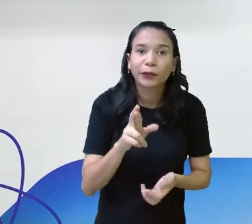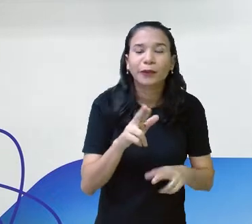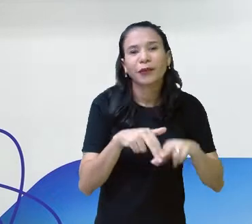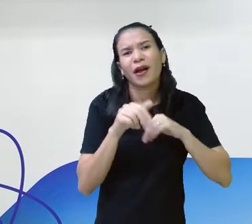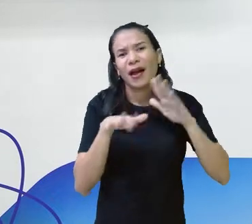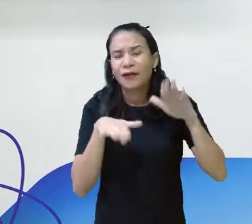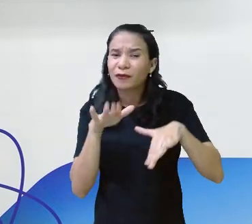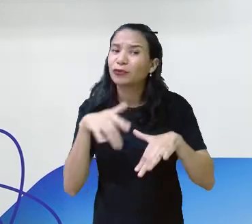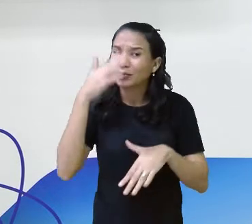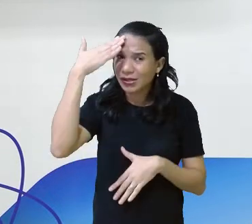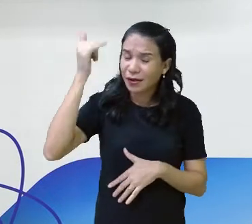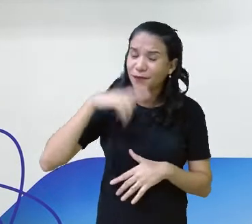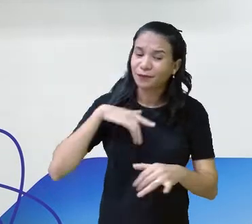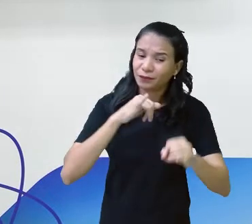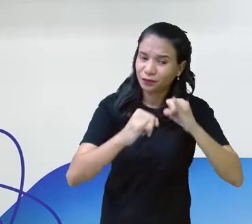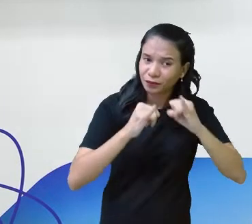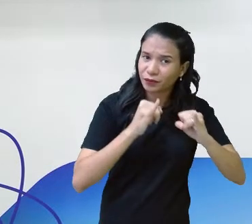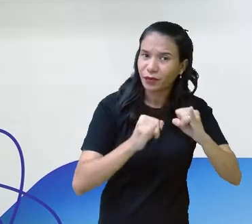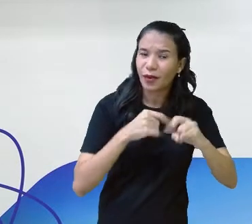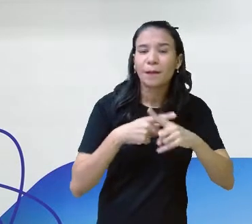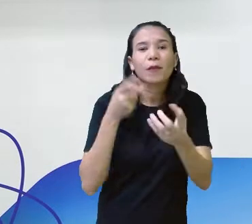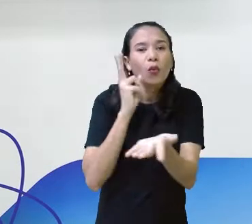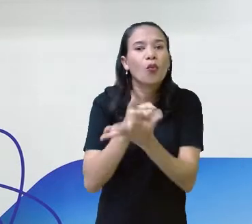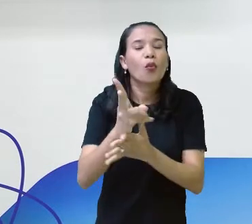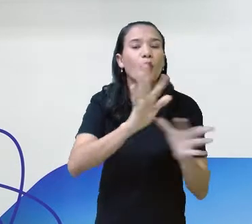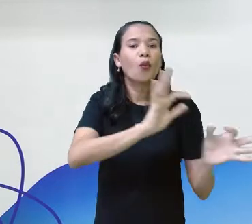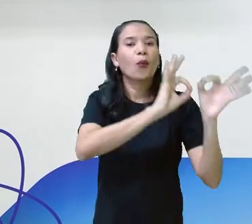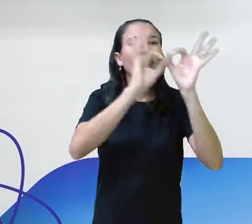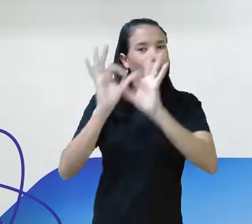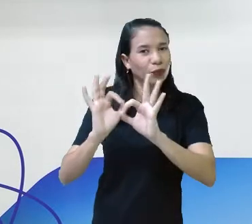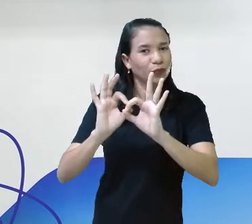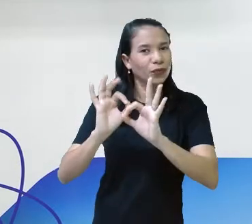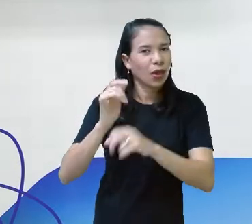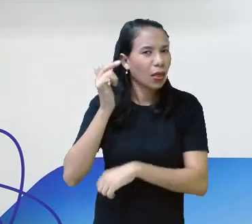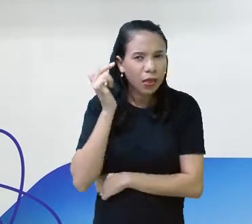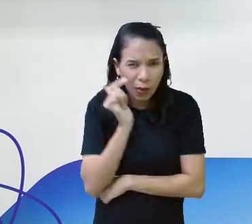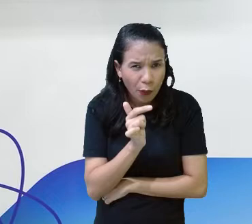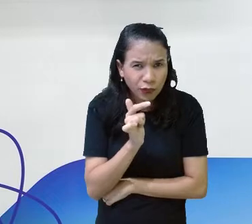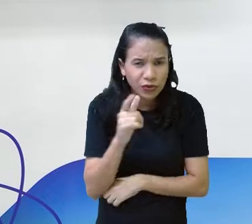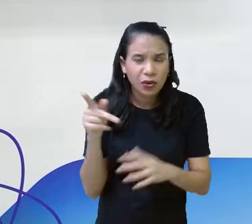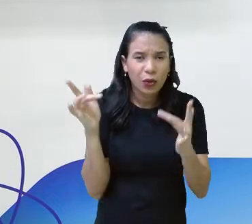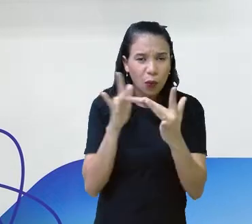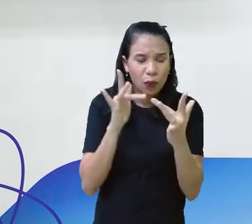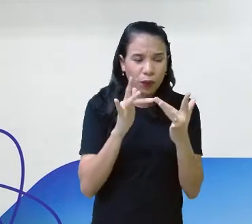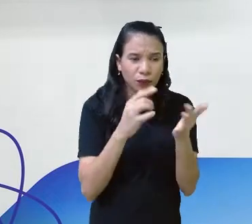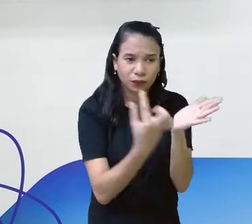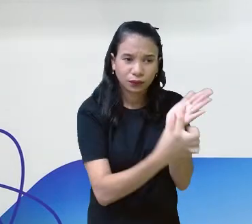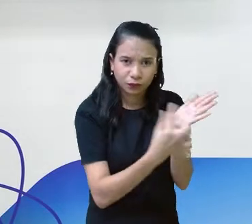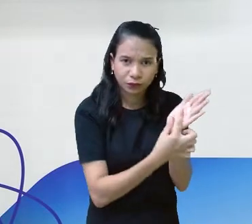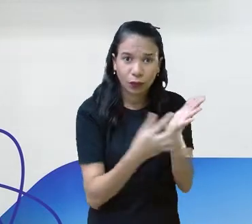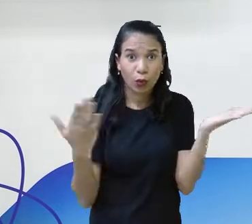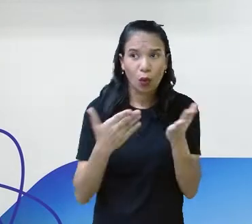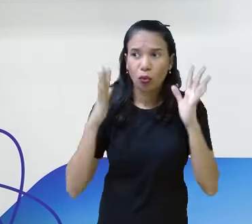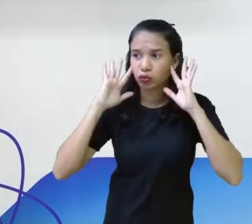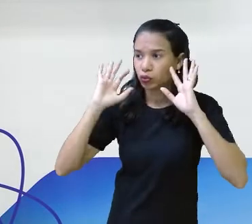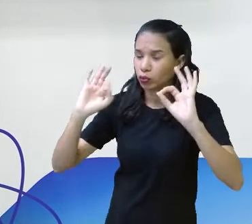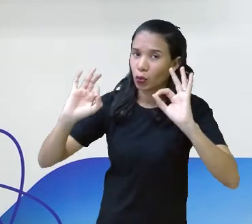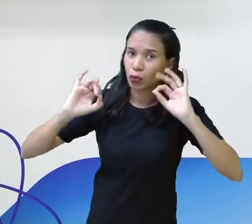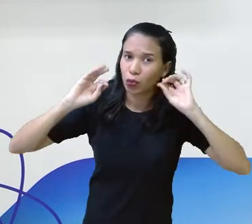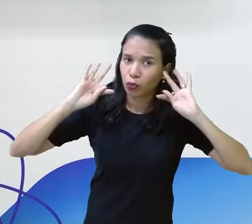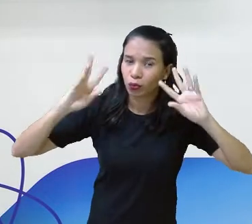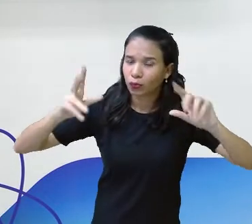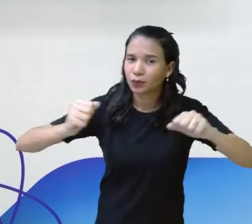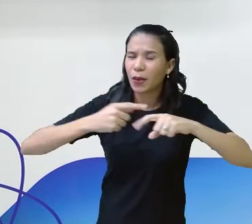você sabe, né? Tem a questão da internet, mas continua assistindo. E que se você não conseguiu contato pelo aplicativo, graças a Deus que hoje está tudo correndo bem,